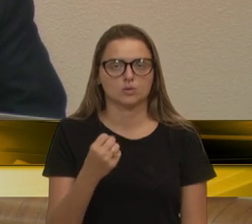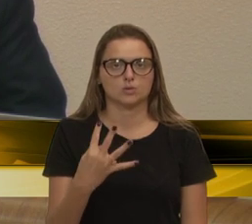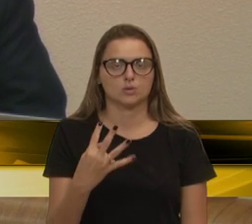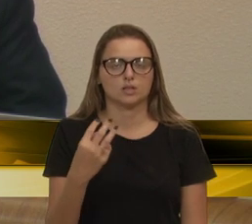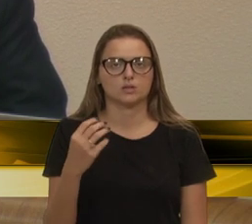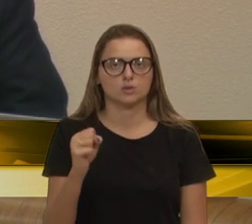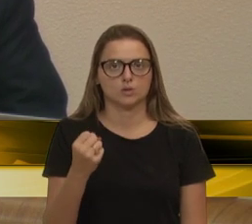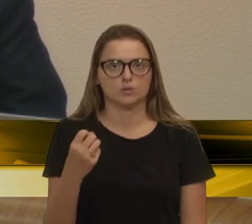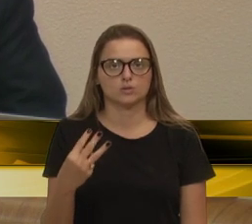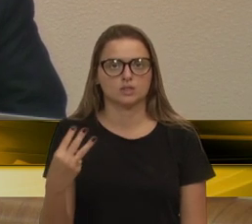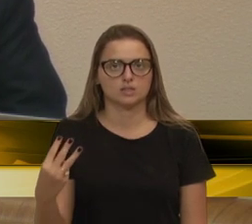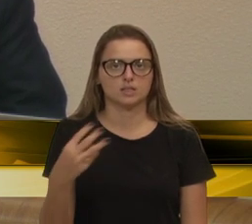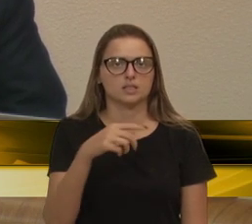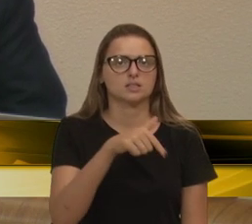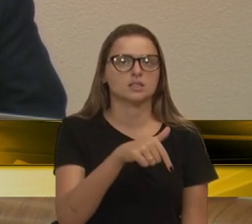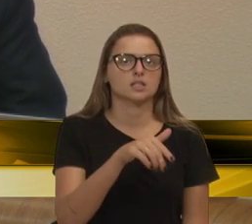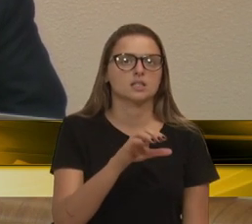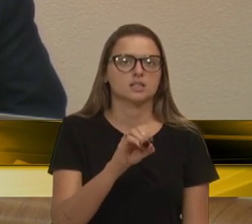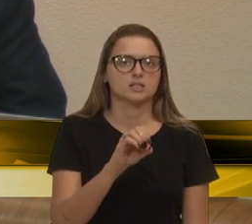700-254-84833 e